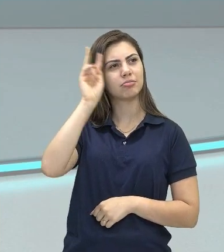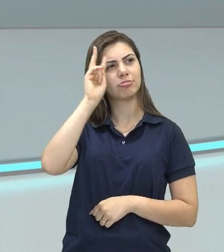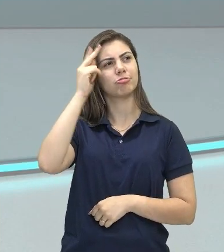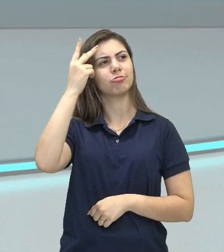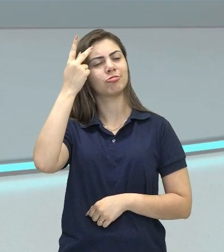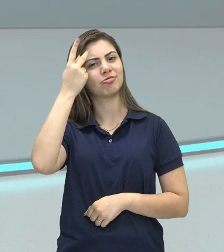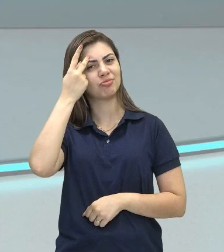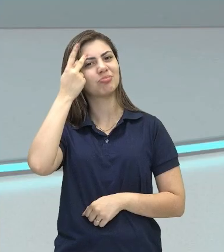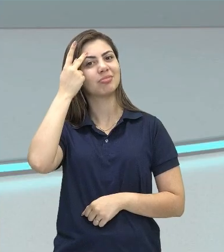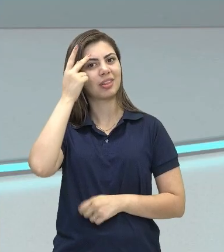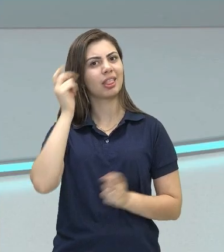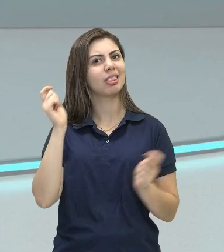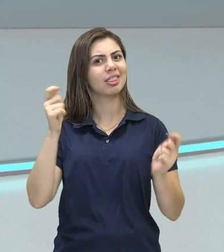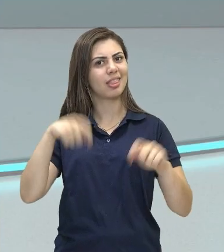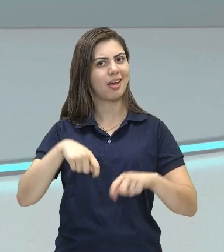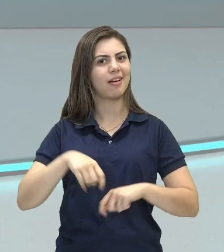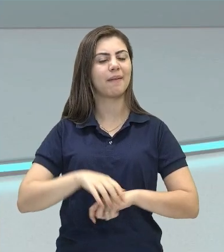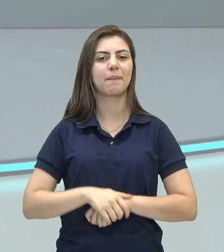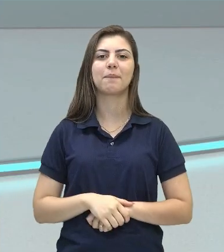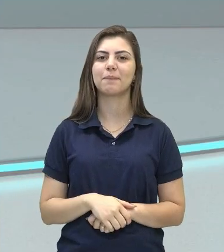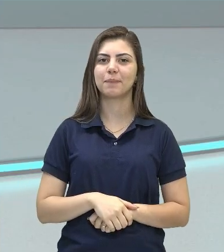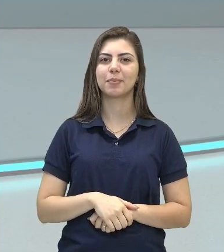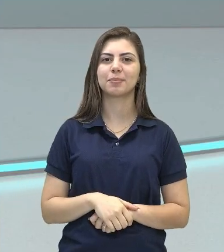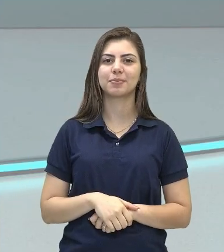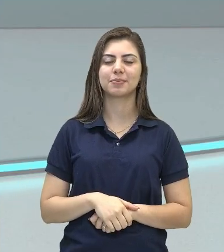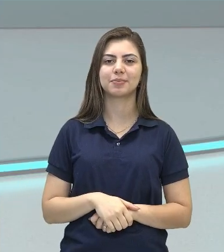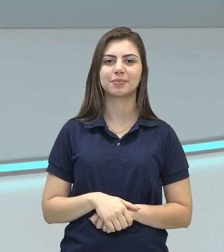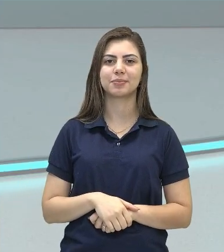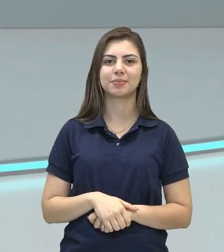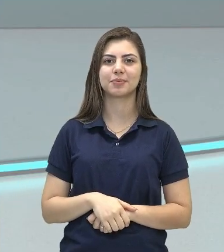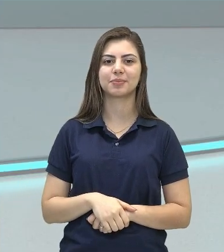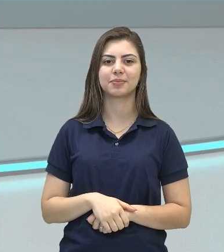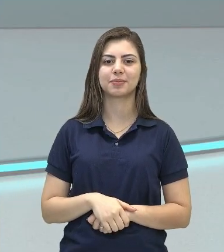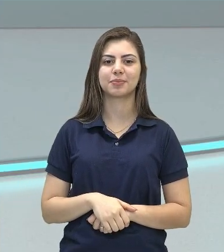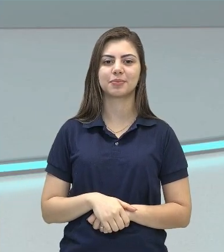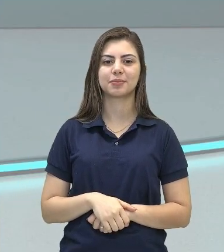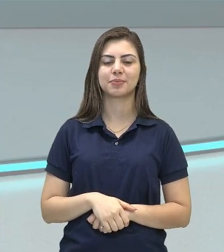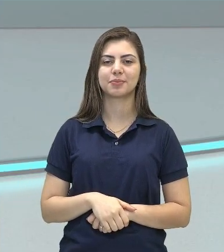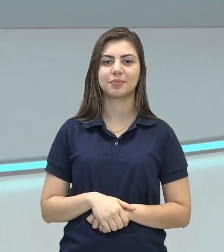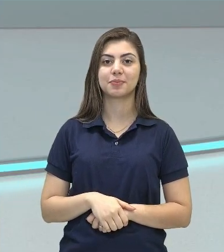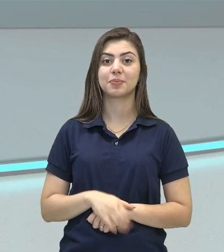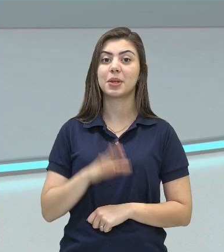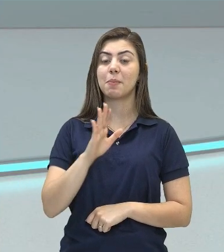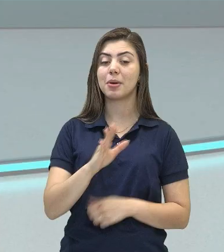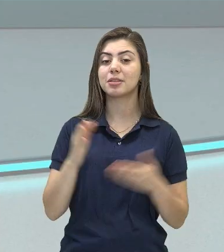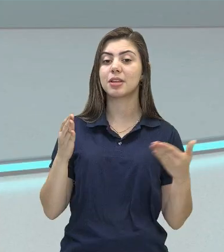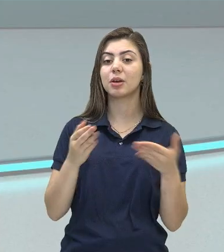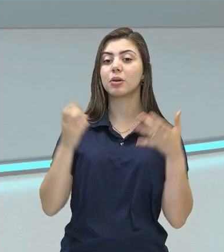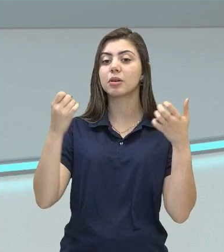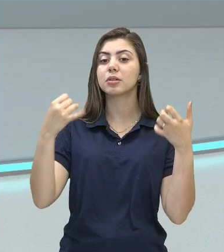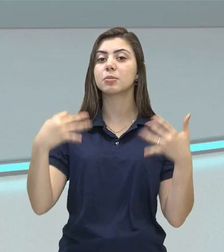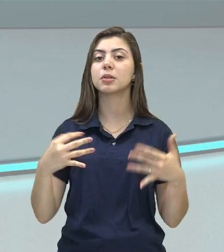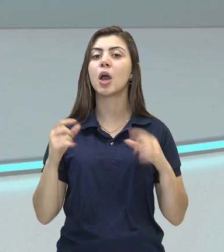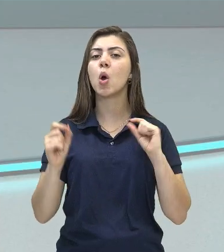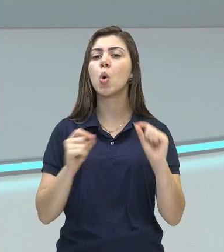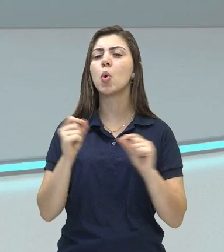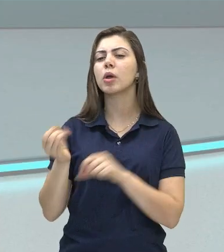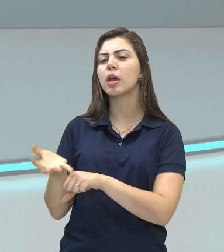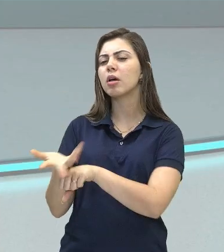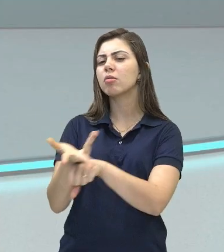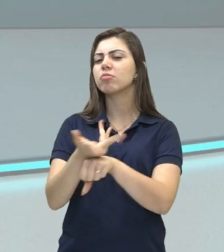diferente daquilo que nós pensávamos antes. Mas antes, vamos entender o que é